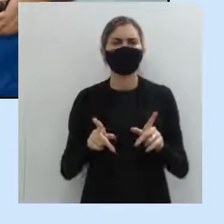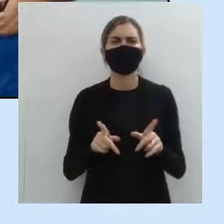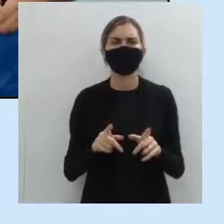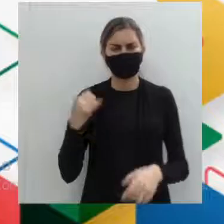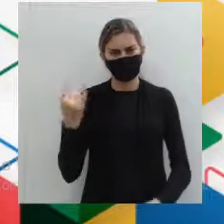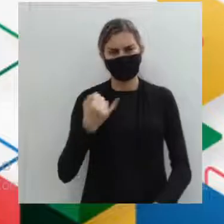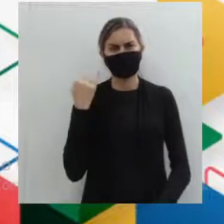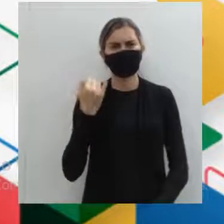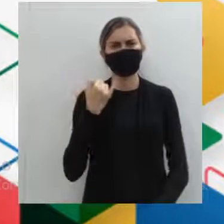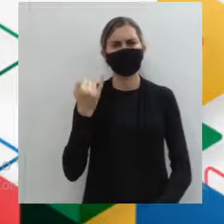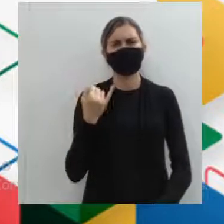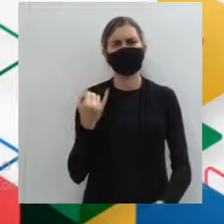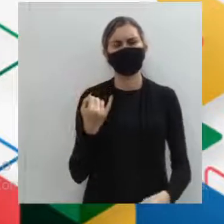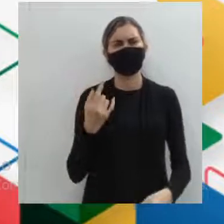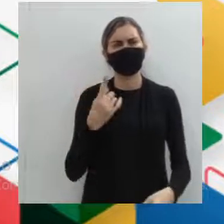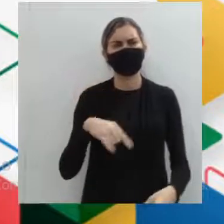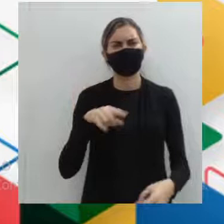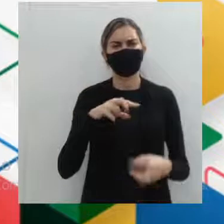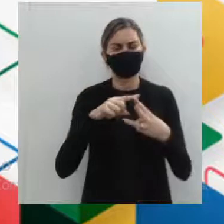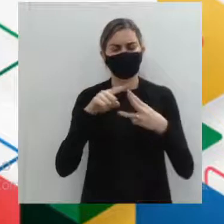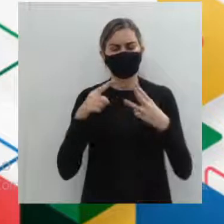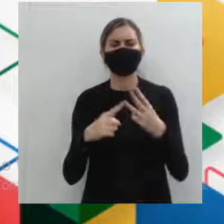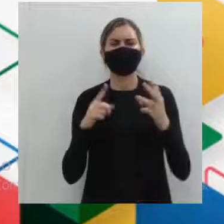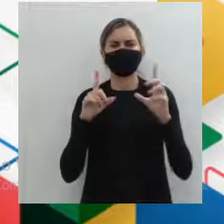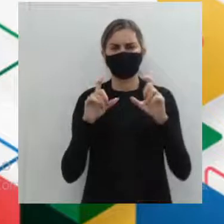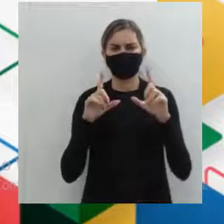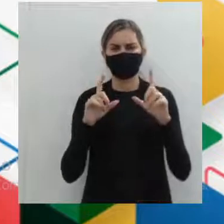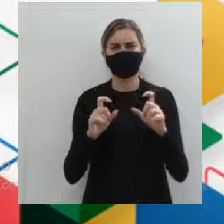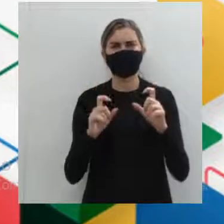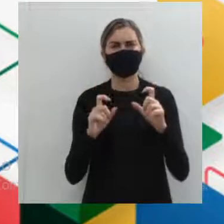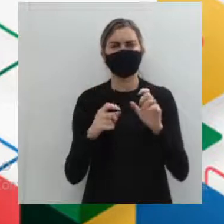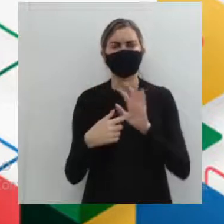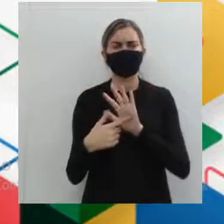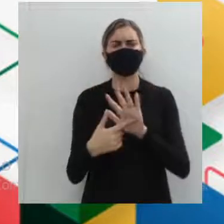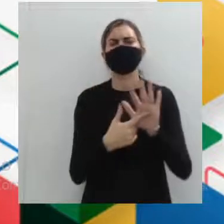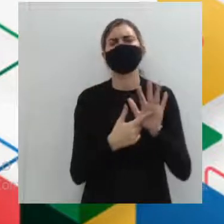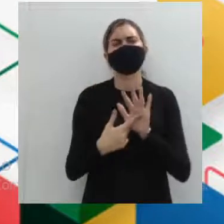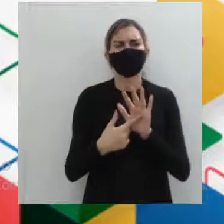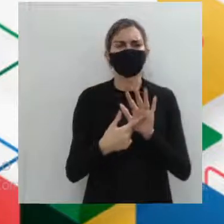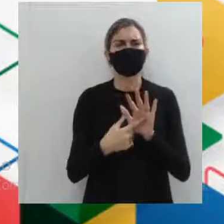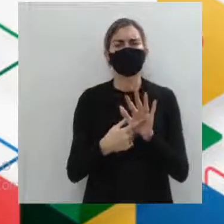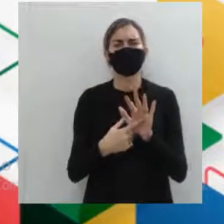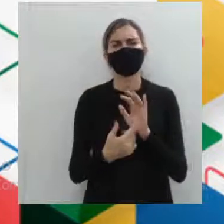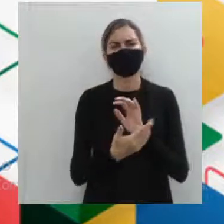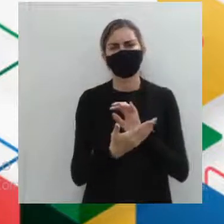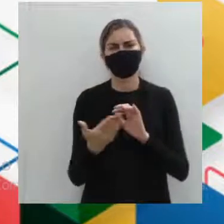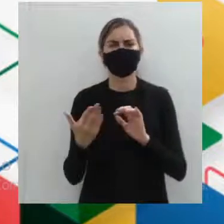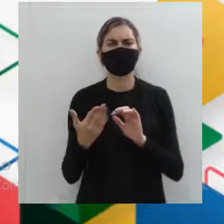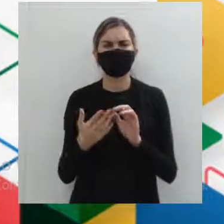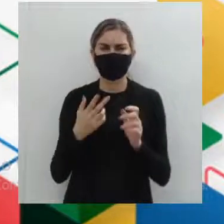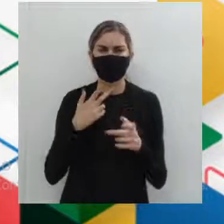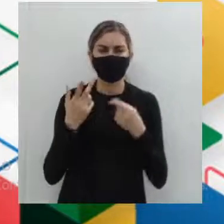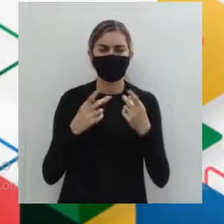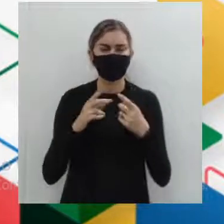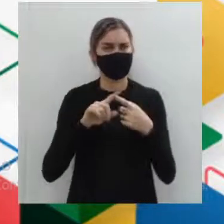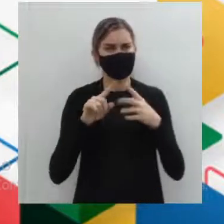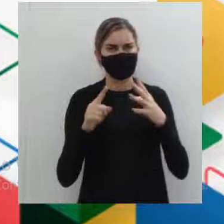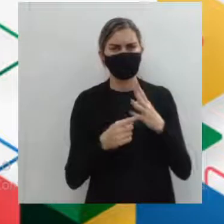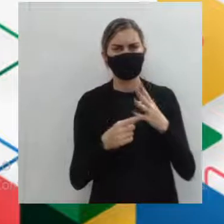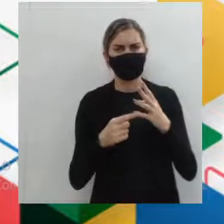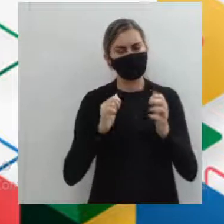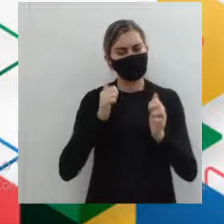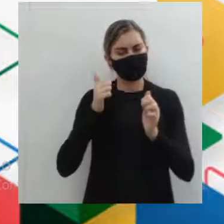muito importante. E temos aqui três imagens que retratam muito bem, é isso que eu falei para vocês, essa divisão,